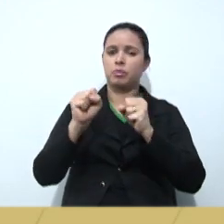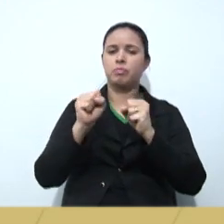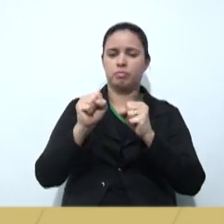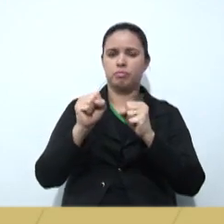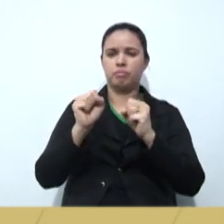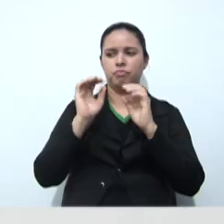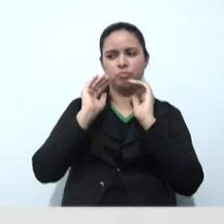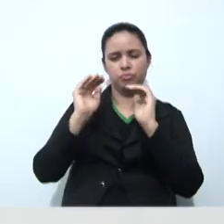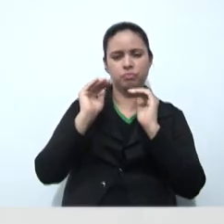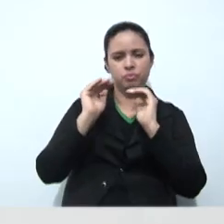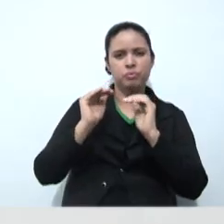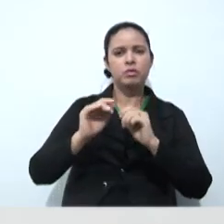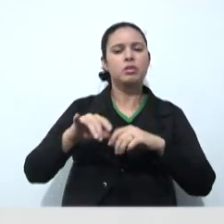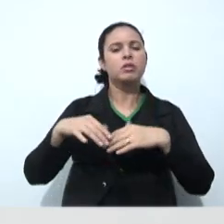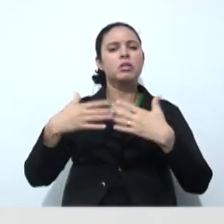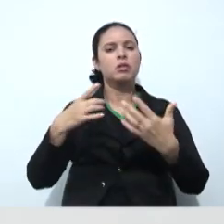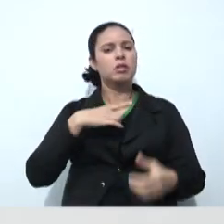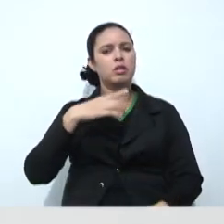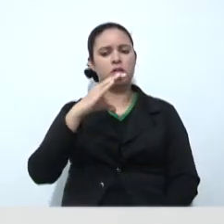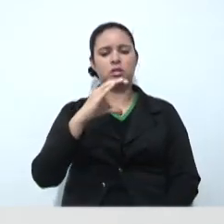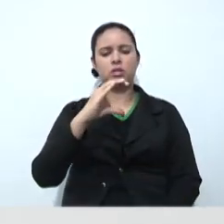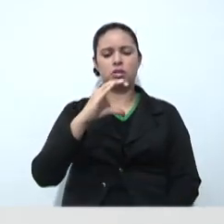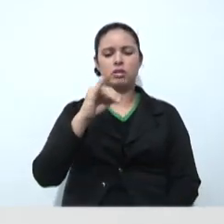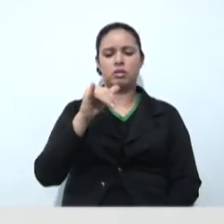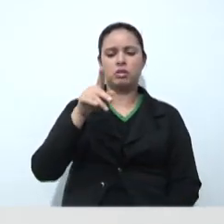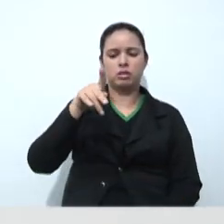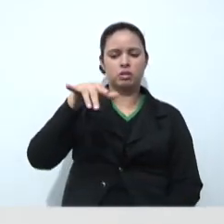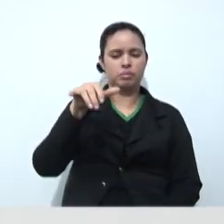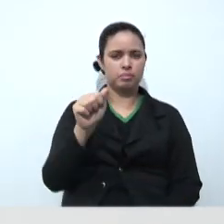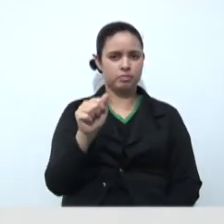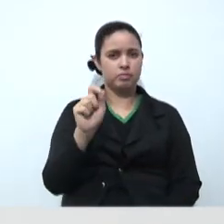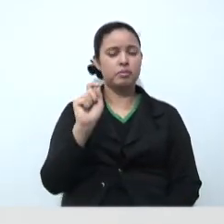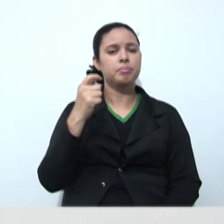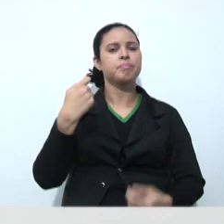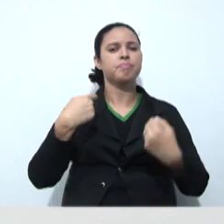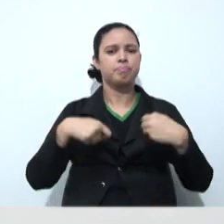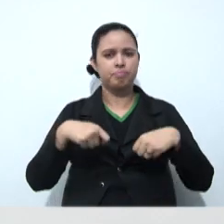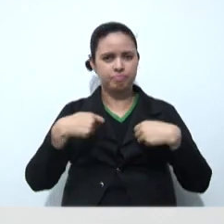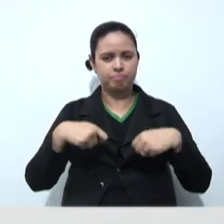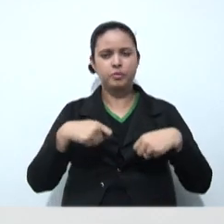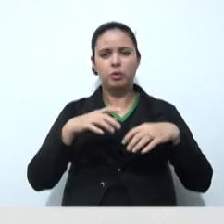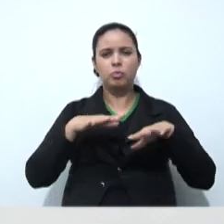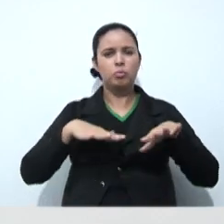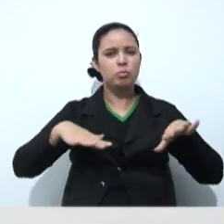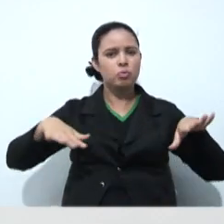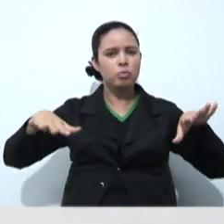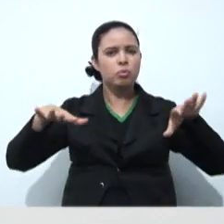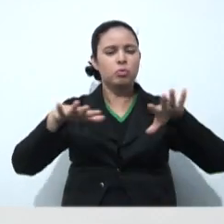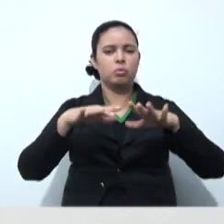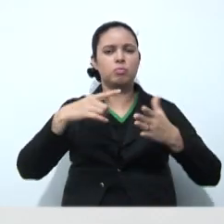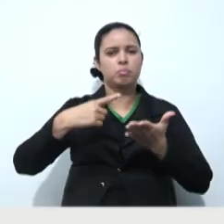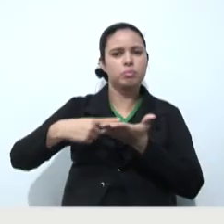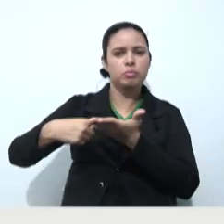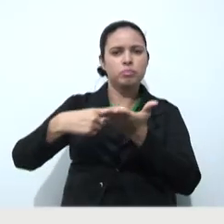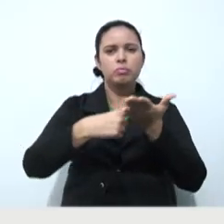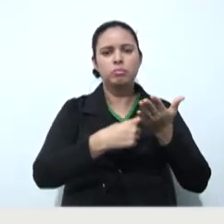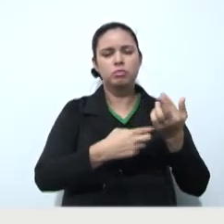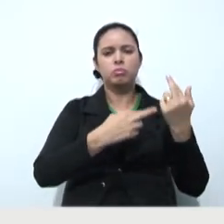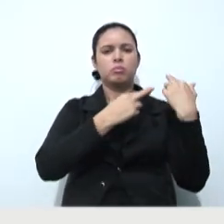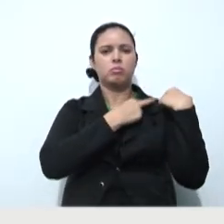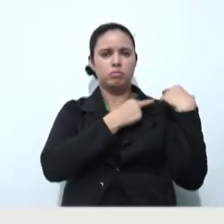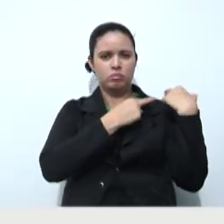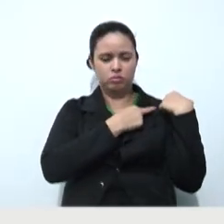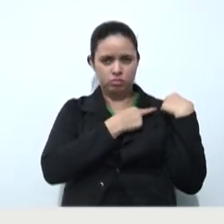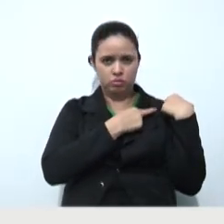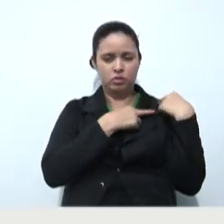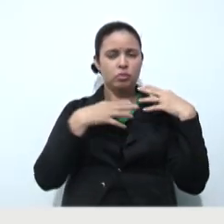funcionários. Para que haja uma CIPA atuante, é necessário o amplo envolvimento e compromisso dos colaboradores. Para